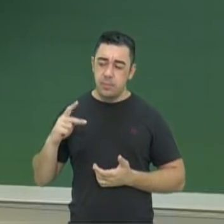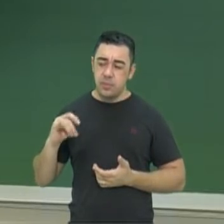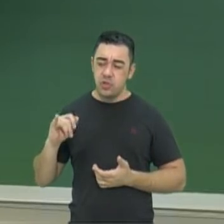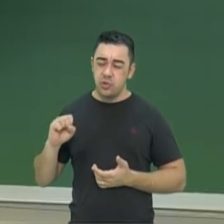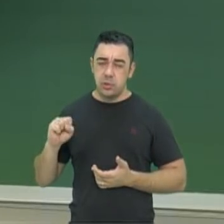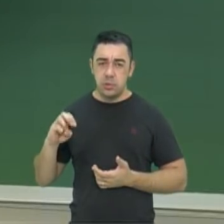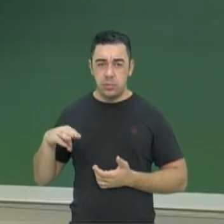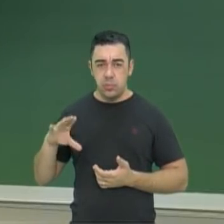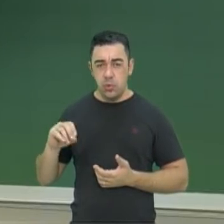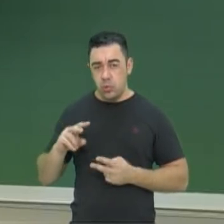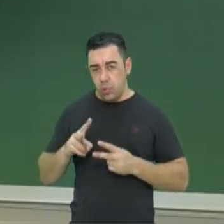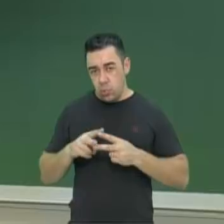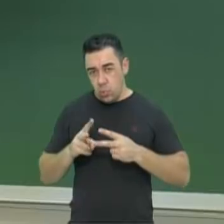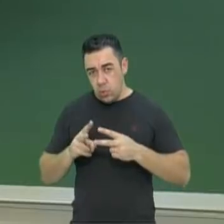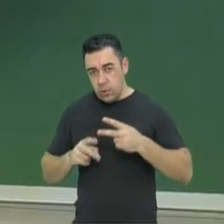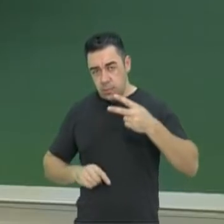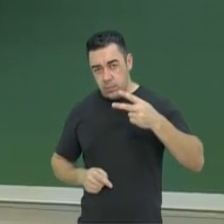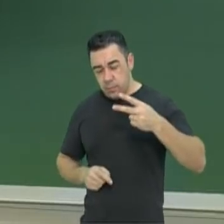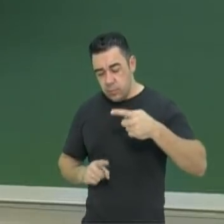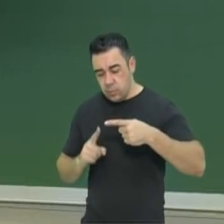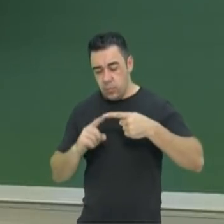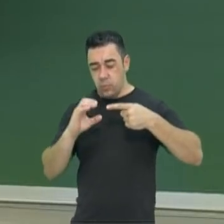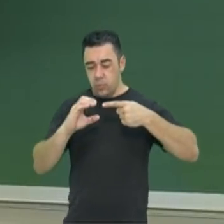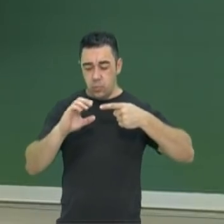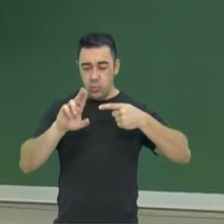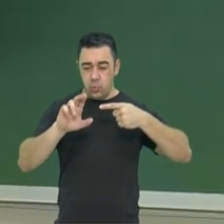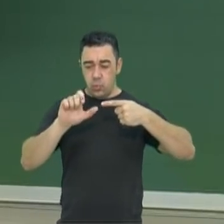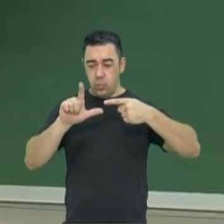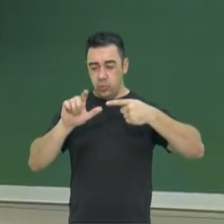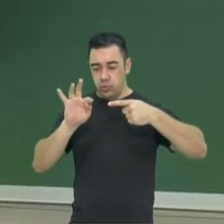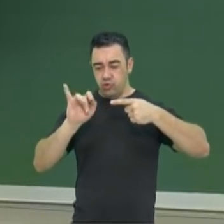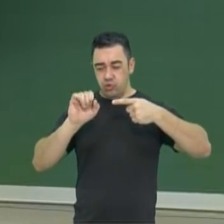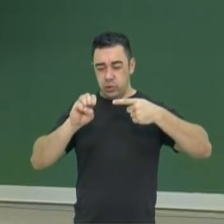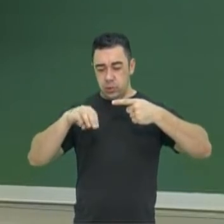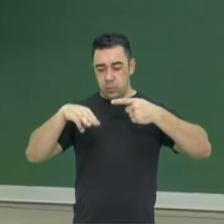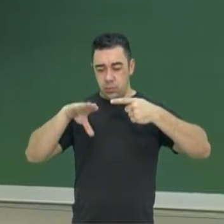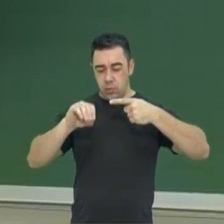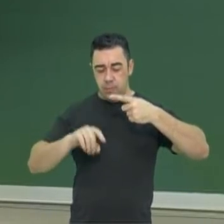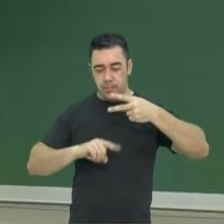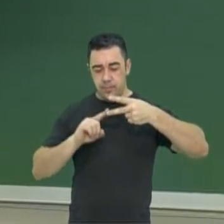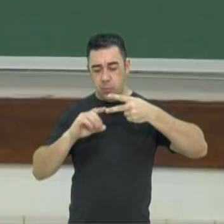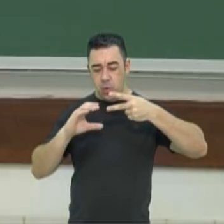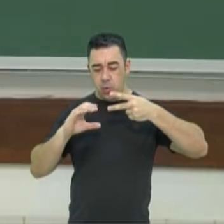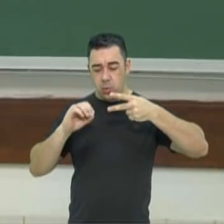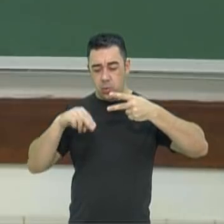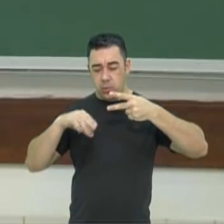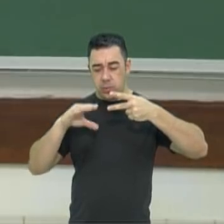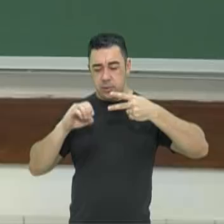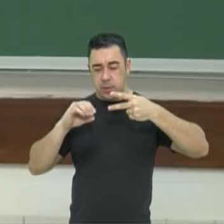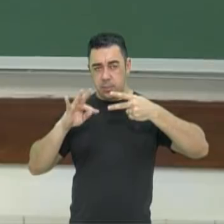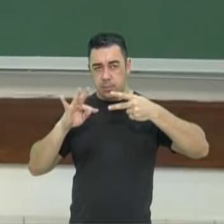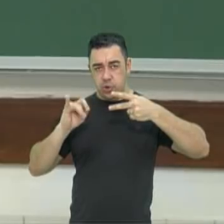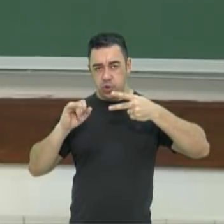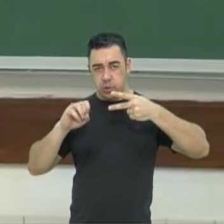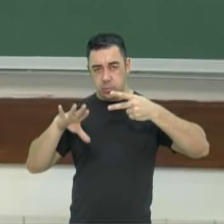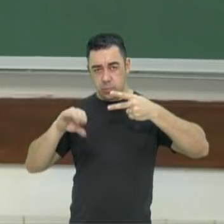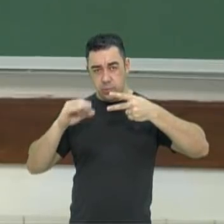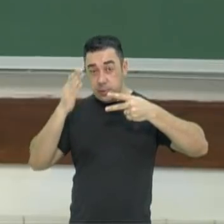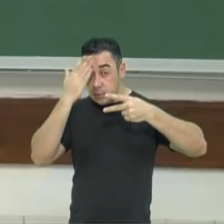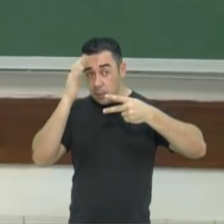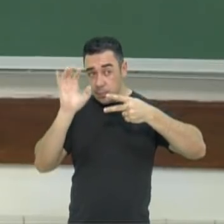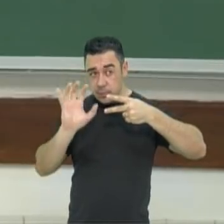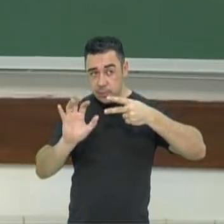duas ideias. Nós temos o cultismo e depois o conceptismo. Sabendo